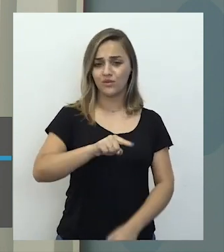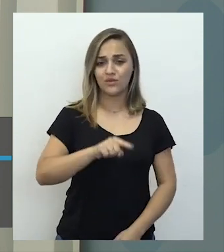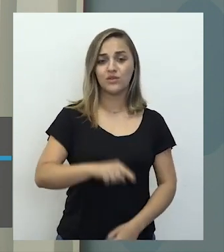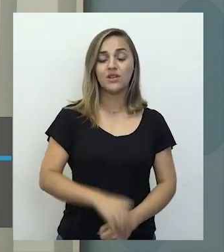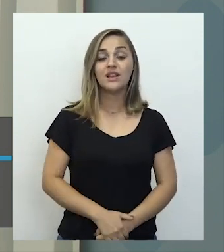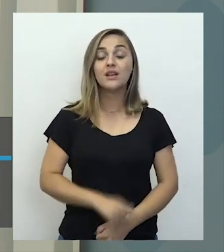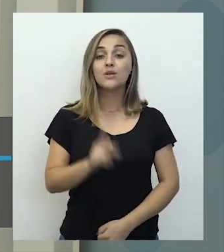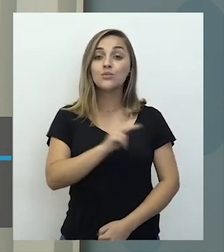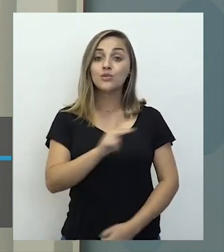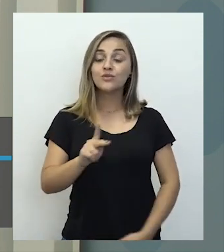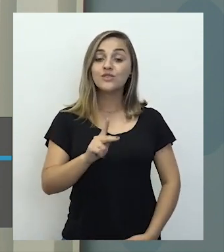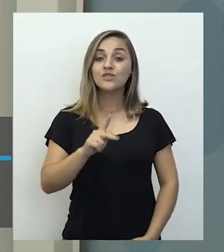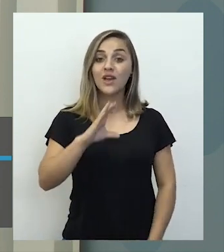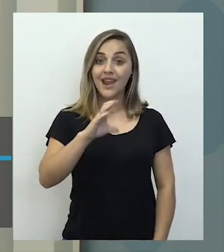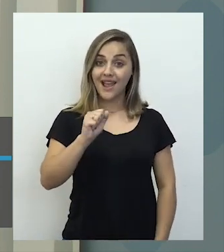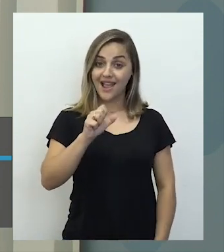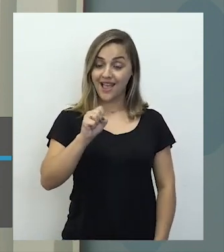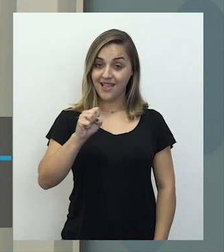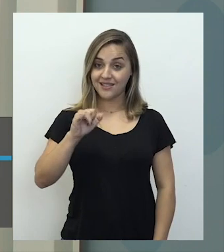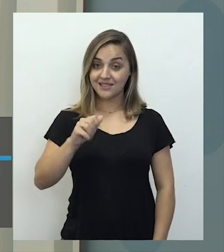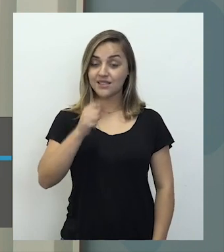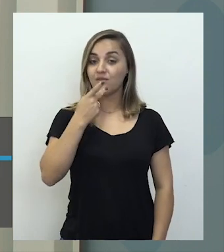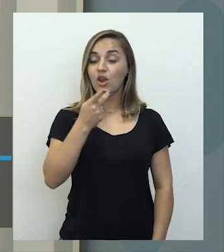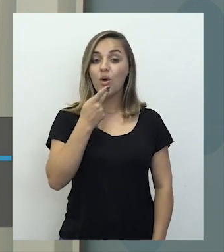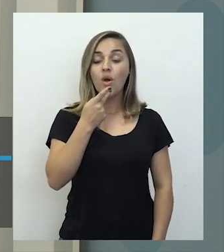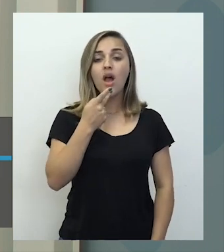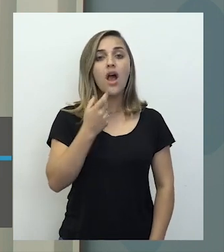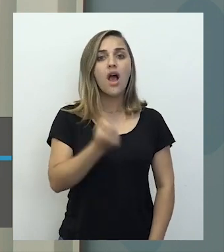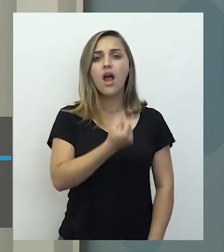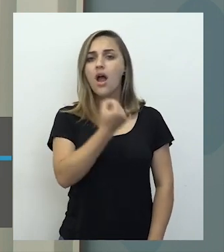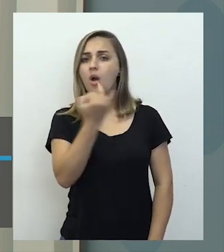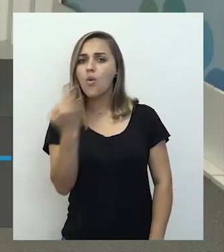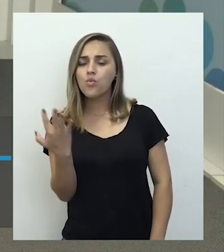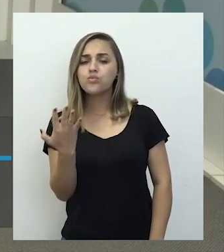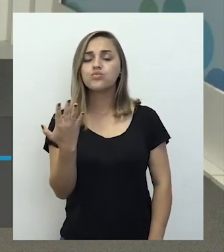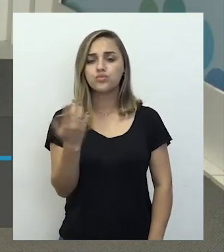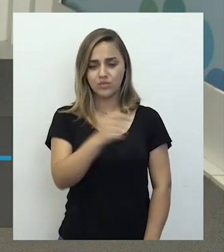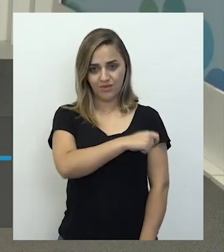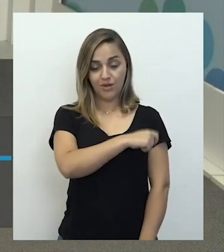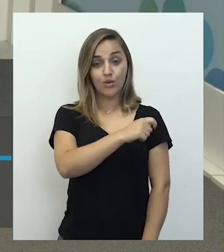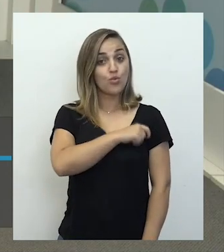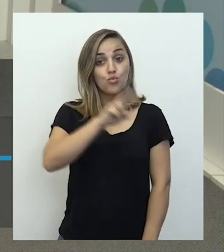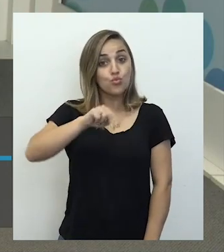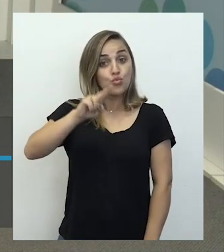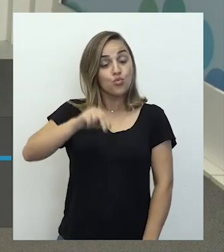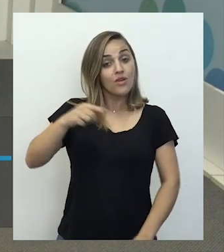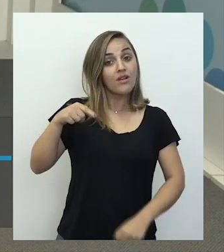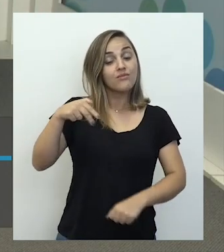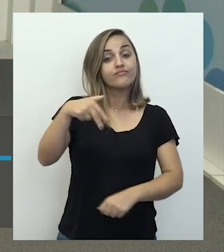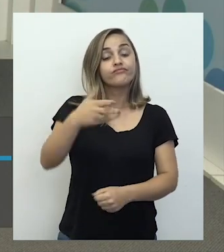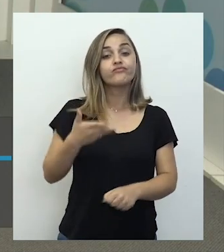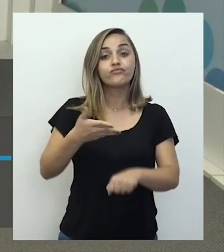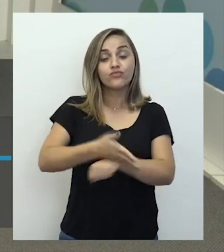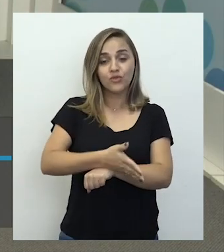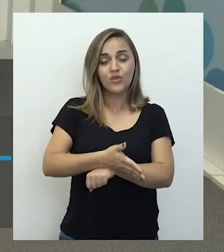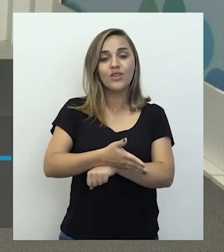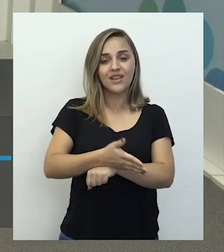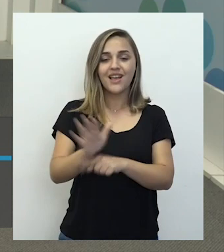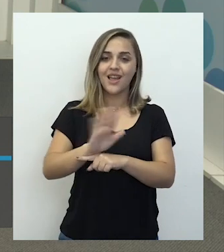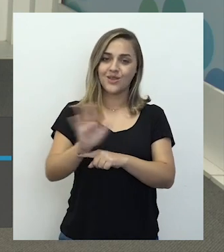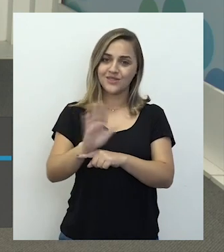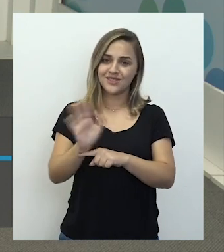Vamos. A professora Cássia diz: a maioria dos meus alunos nunca foi ao cinema. Nem ao cinema, né? Quanto mais ao drive-in, que já vocês já viram que é um